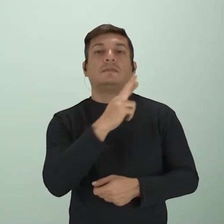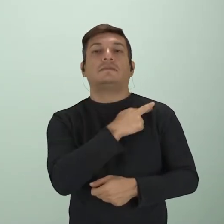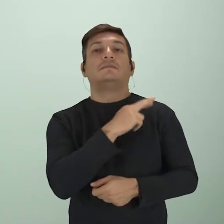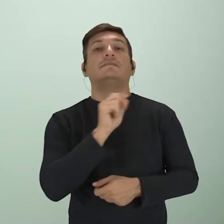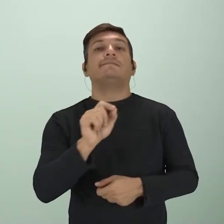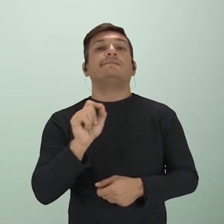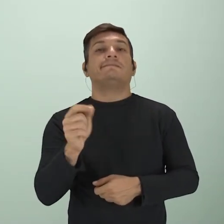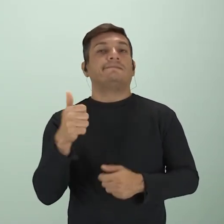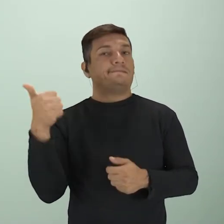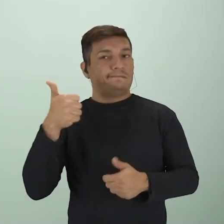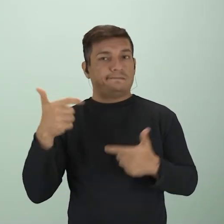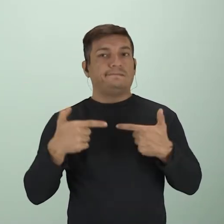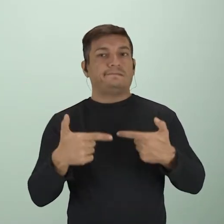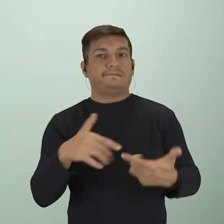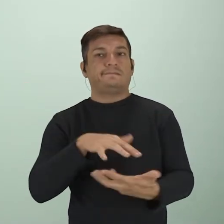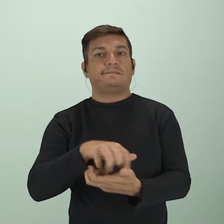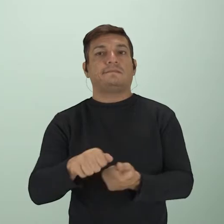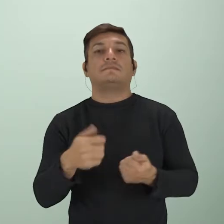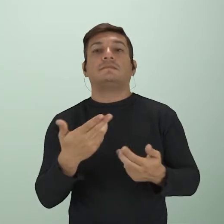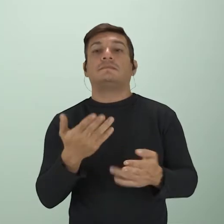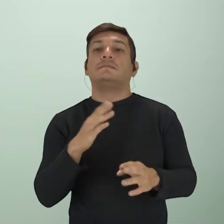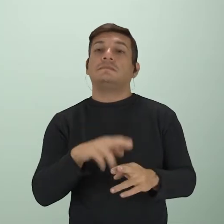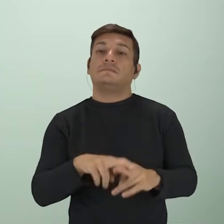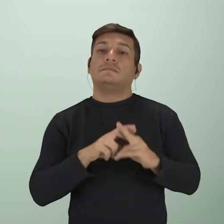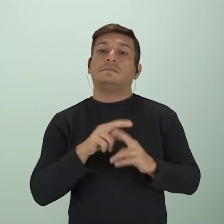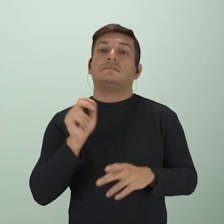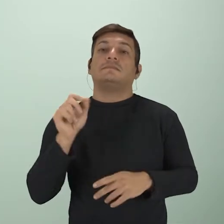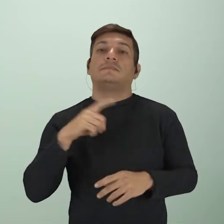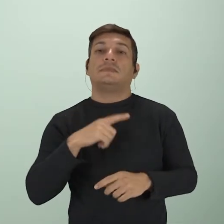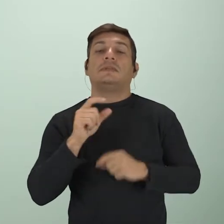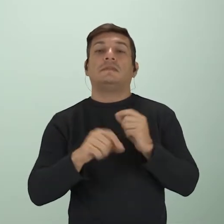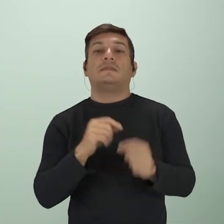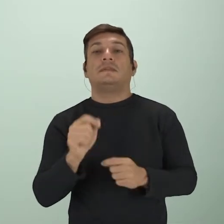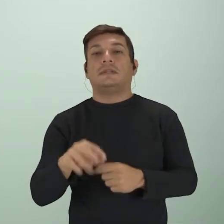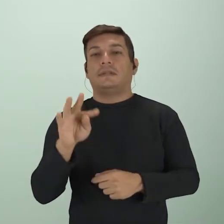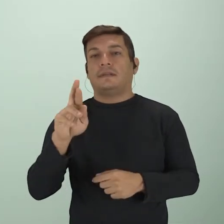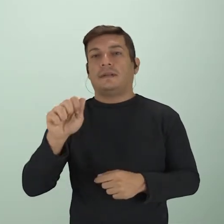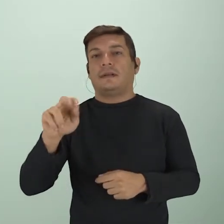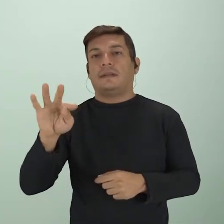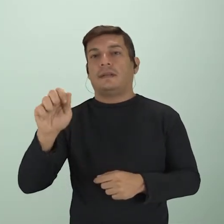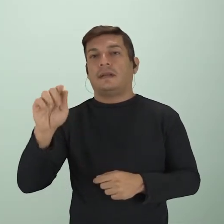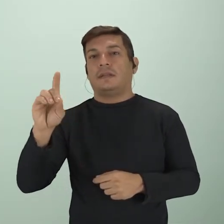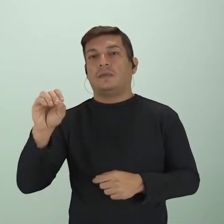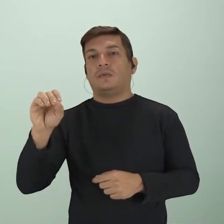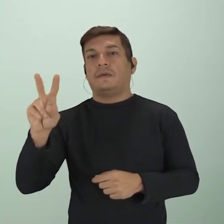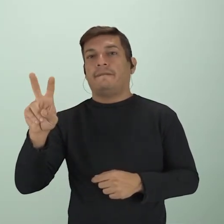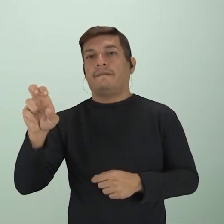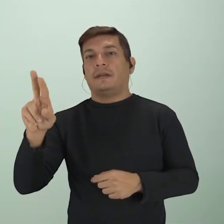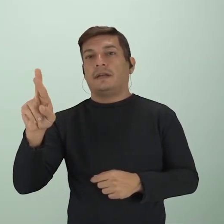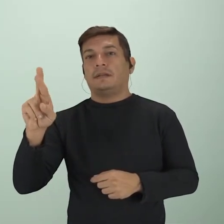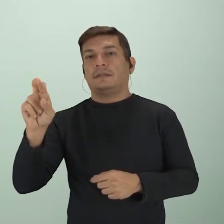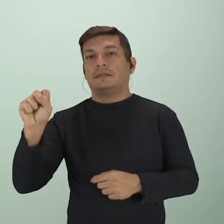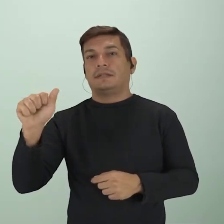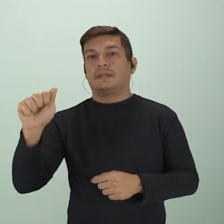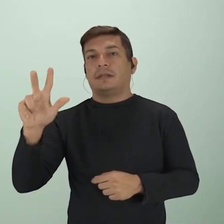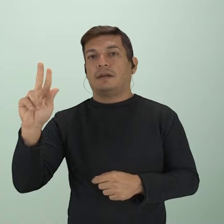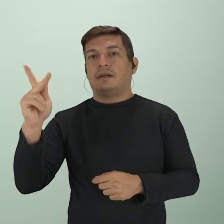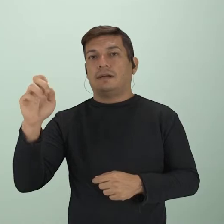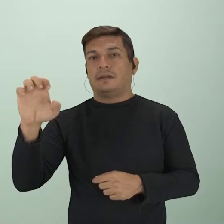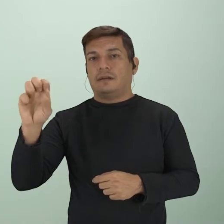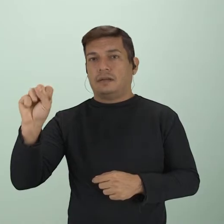responsável pela Primeira Guerra Mundial. E com isso veio então o Tratado de Versalhes. No Tratado de Versalhes,